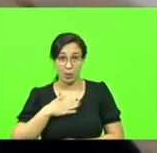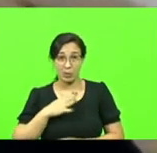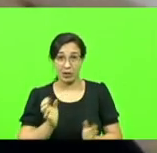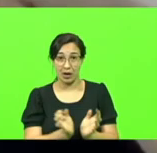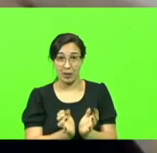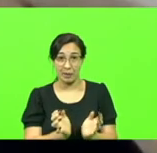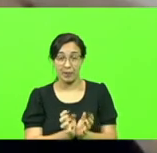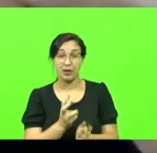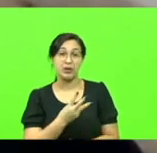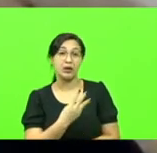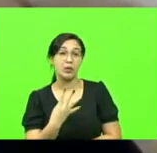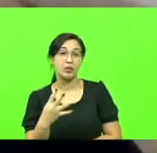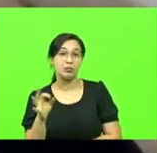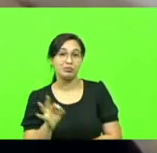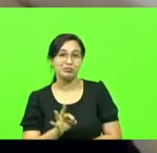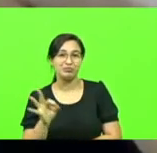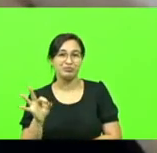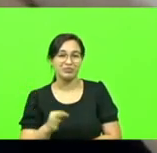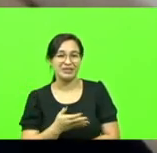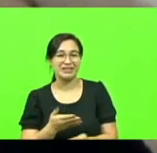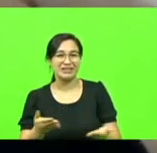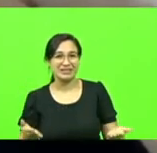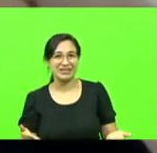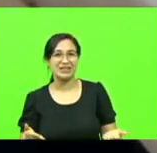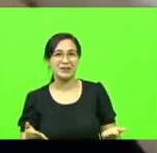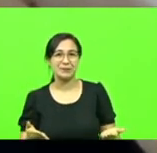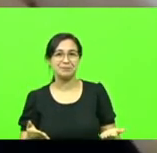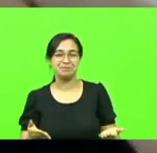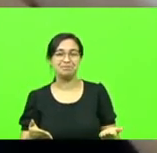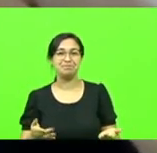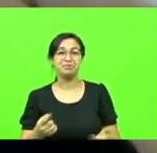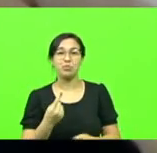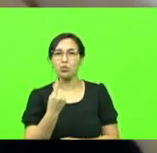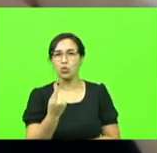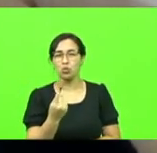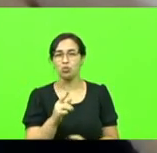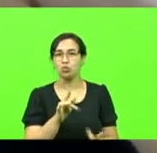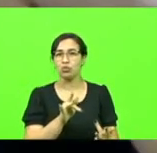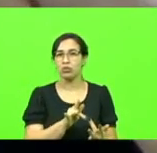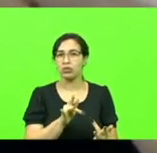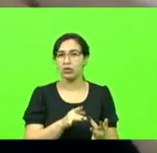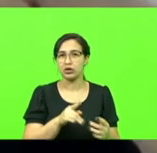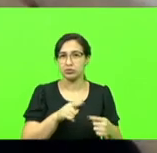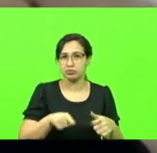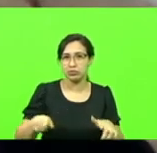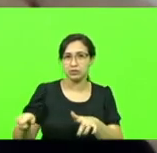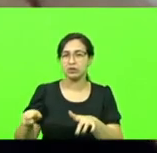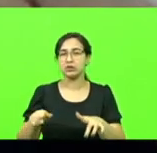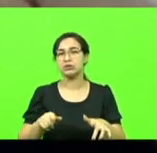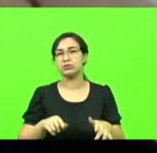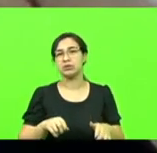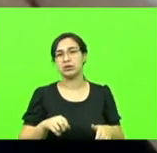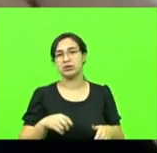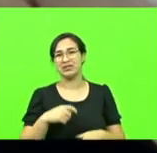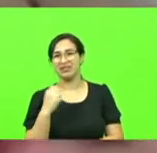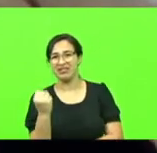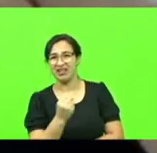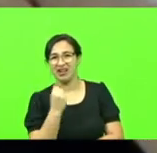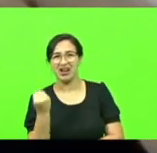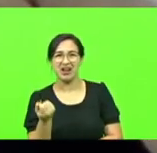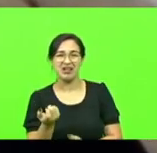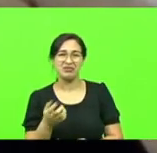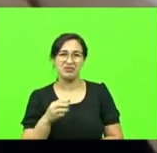dos alunos sendo atendidos com a equipe da saúde, é um atendimento semanal, dois, num caso mais grave de uma